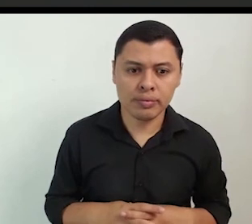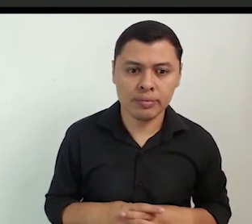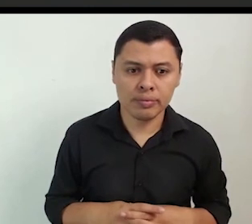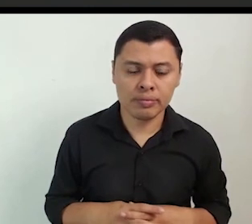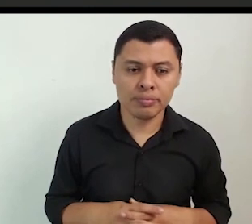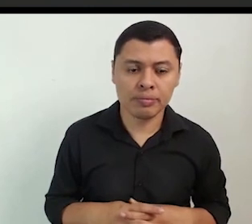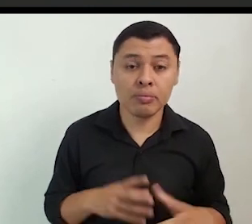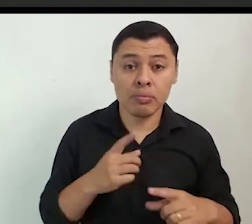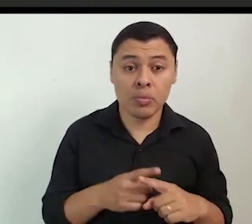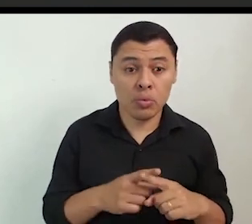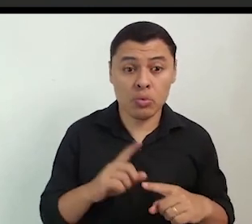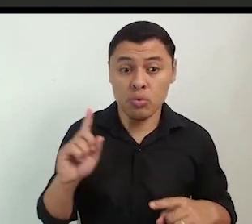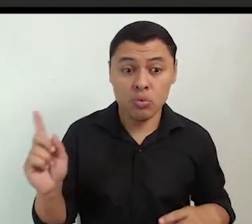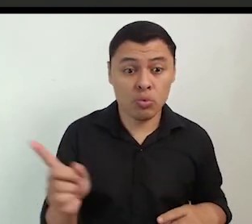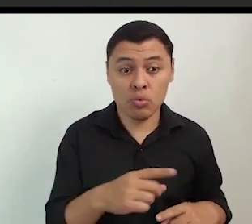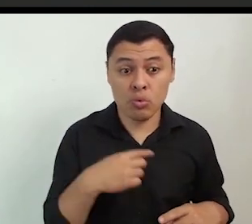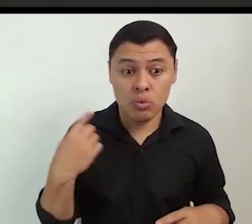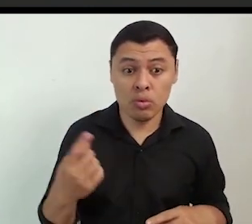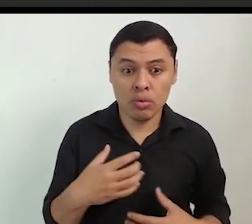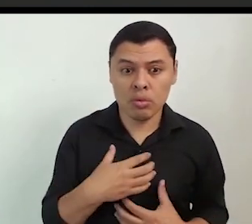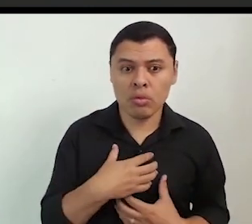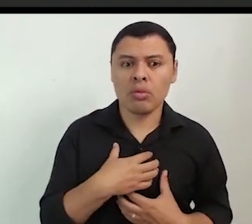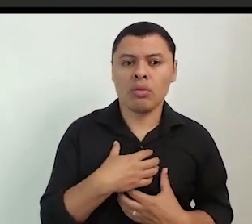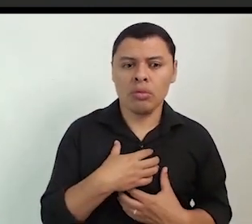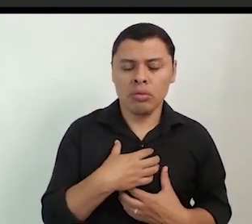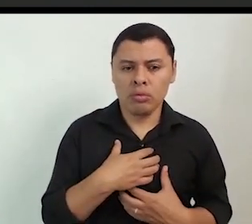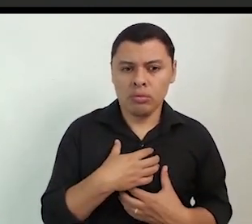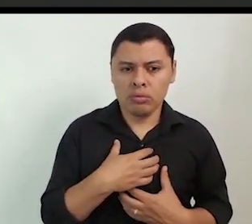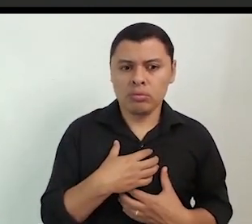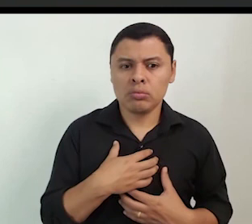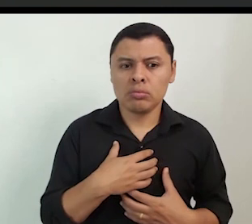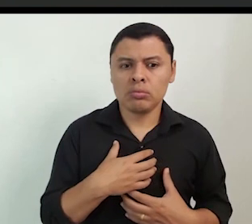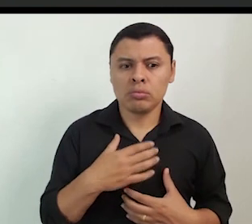mesmo que impactados com